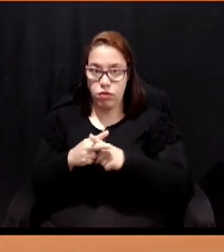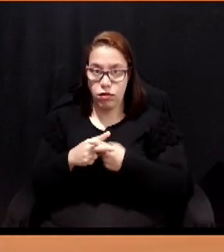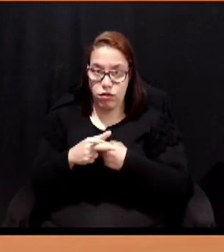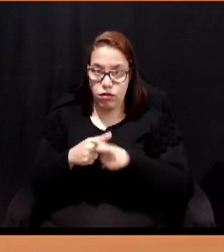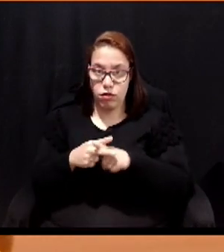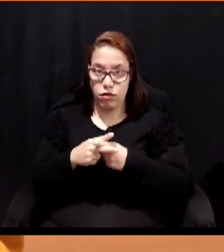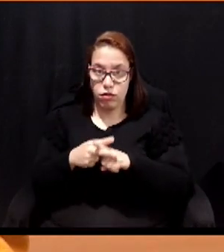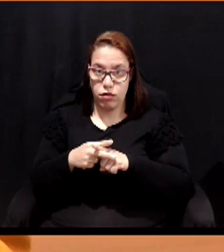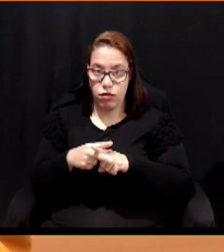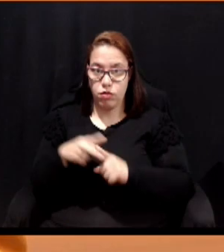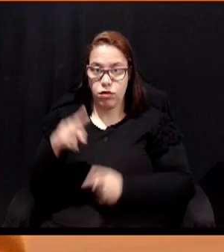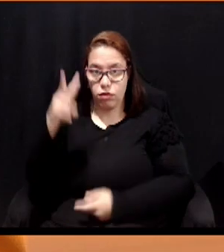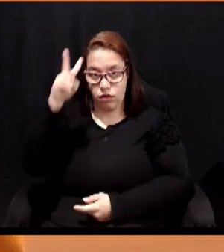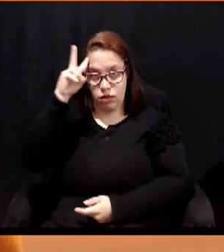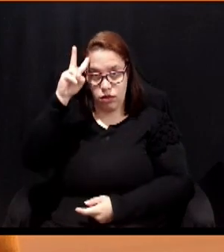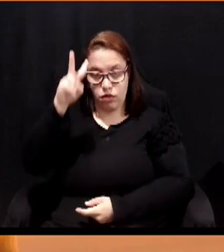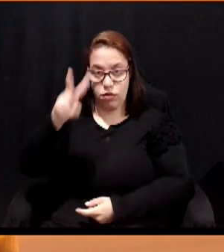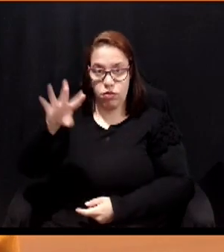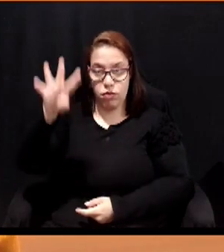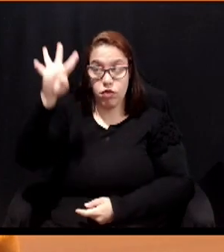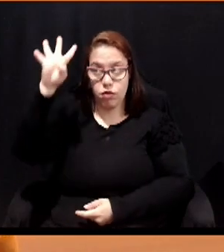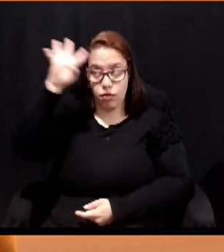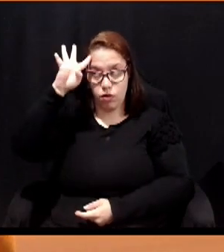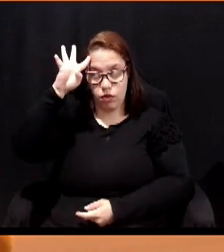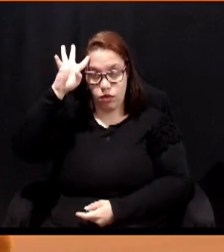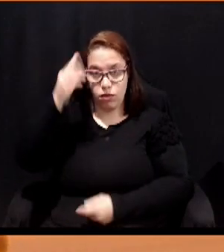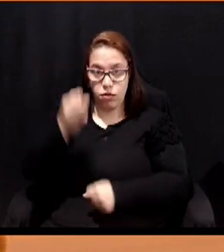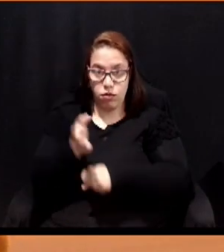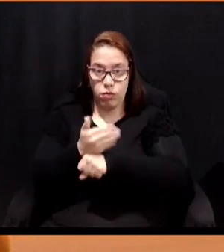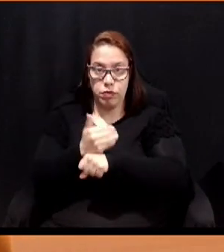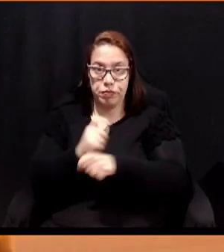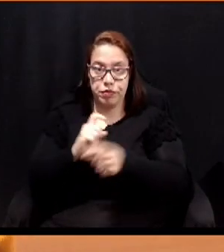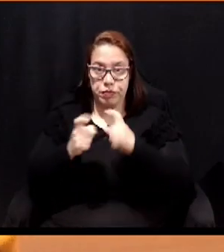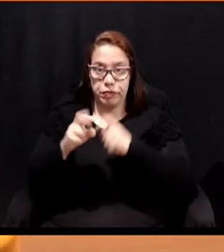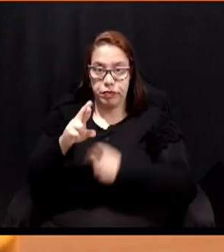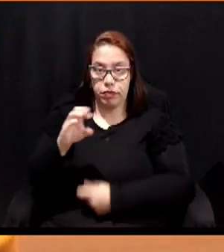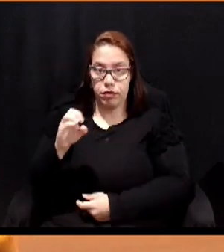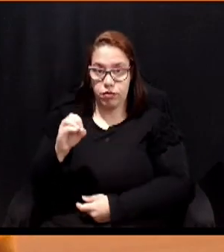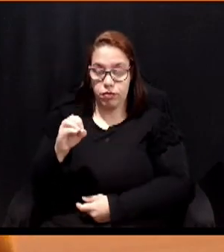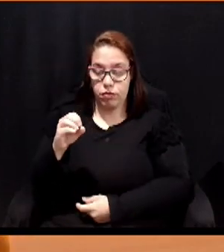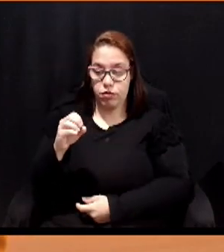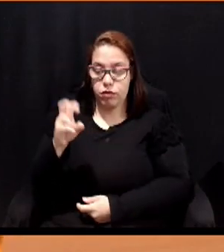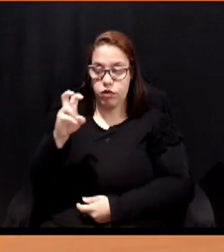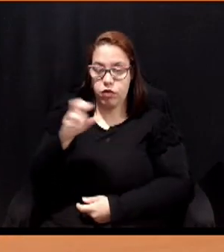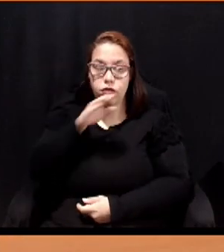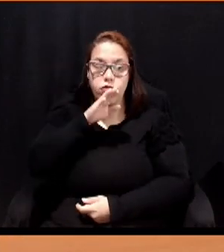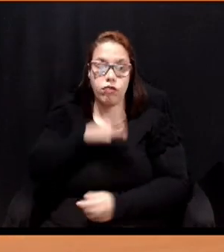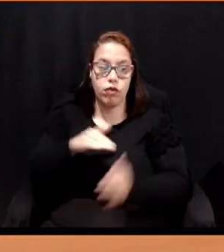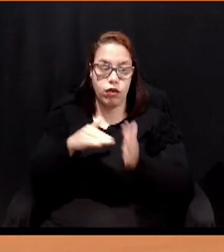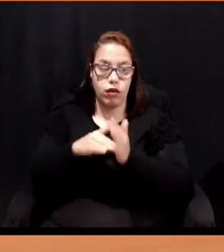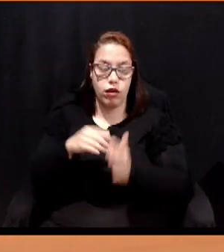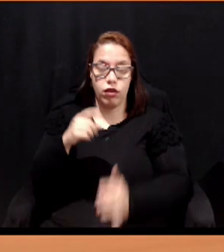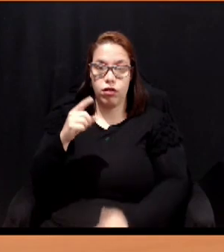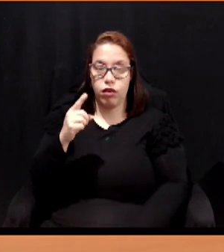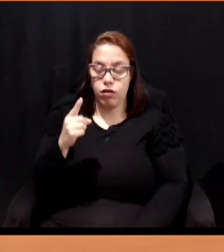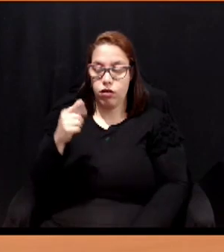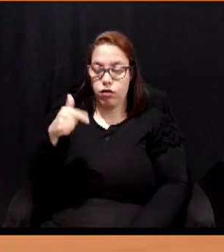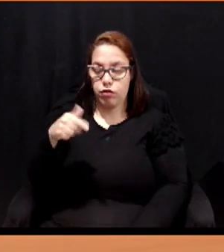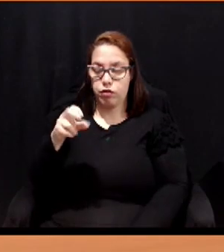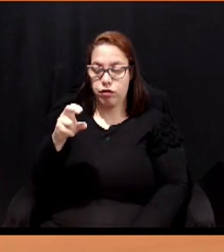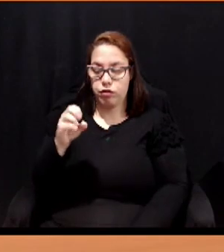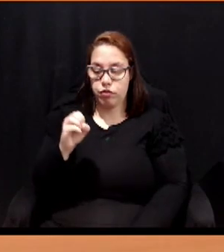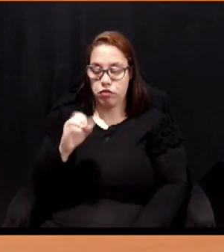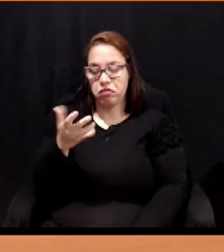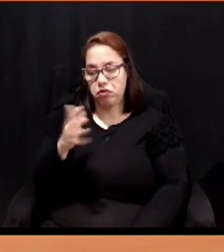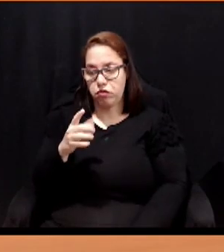segunda e quarta, antes da sessão às 17 horas, né, então das 17 até às 17h50, mais ou menos uma horinha,